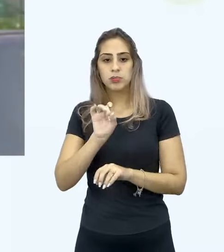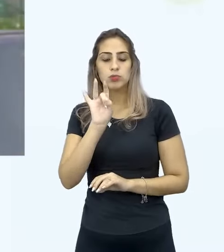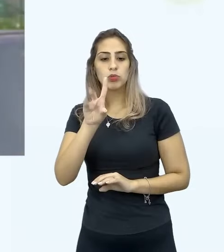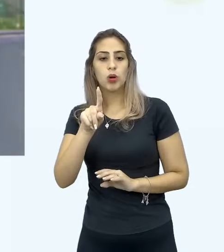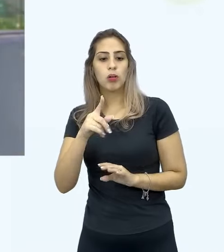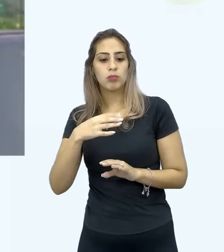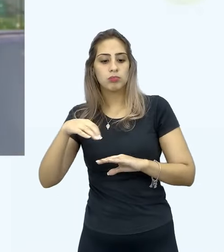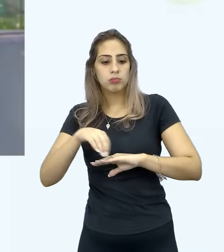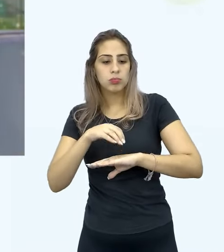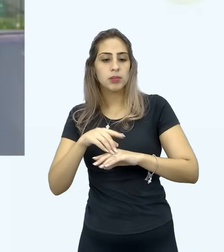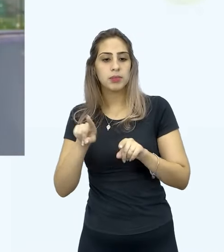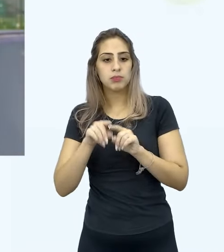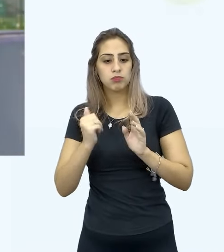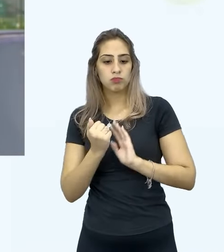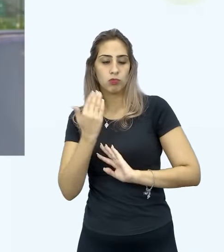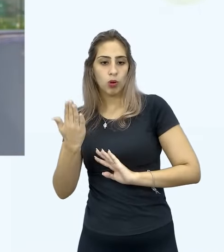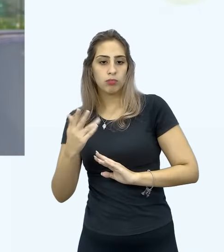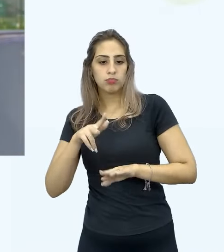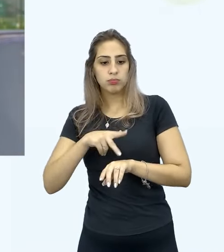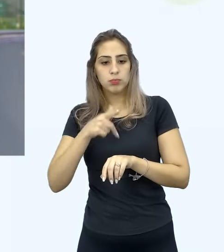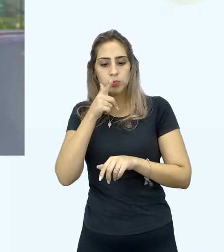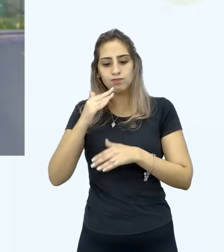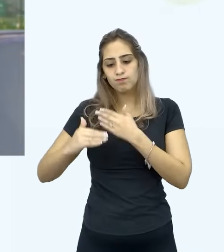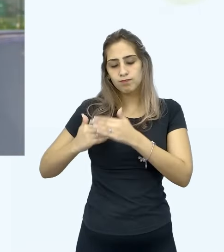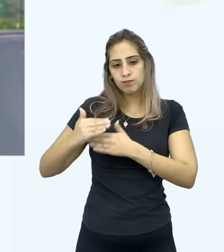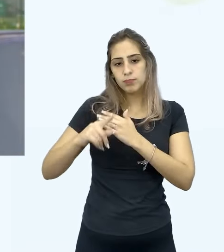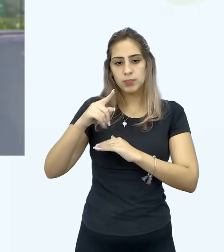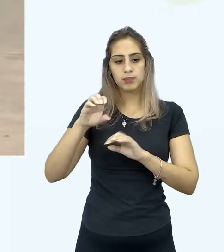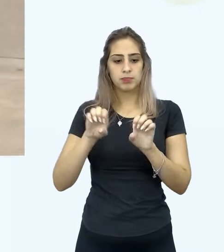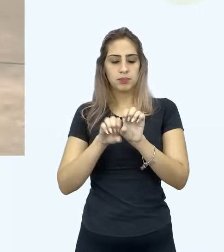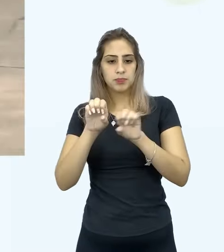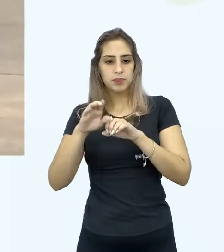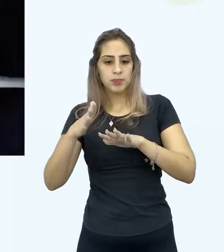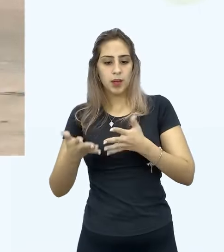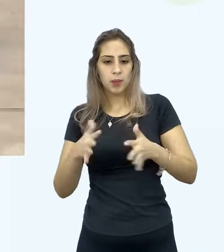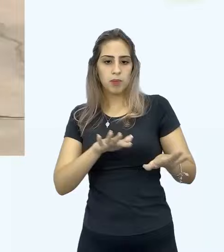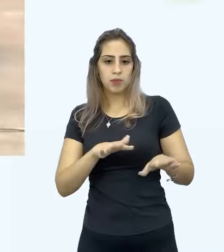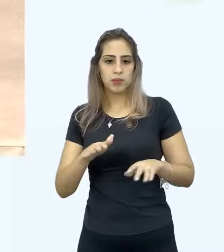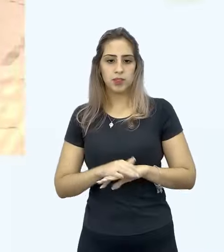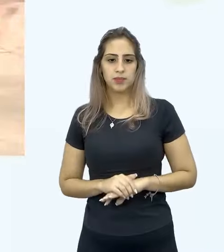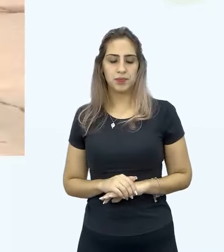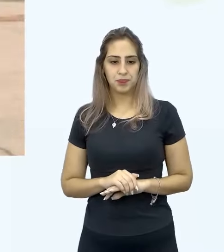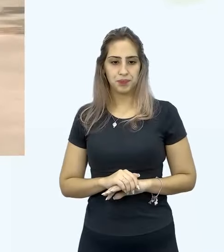o carrinho, mas fora do skate também, para conseguir desenvolver esse equilíbrio, essa coordenação.